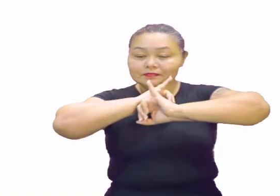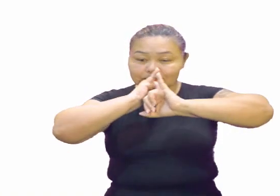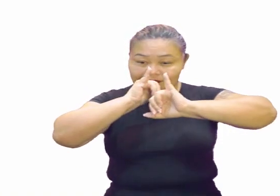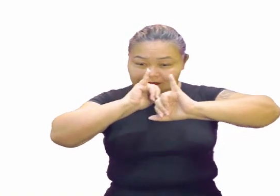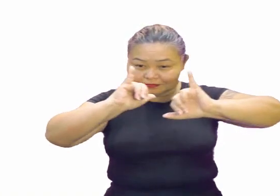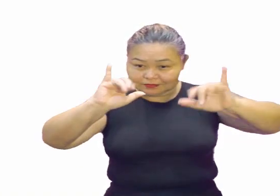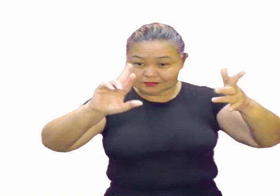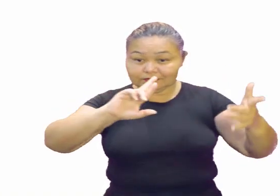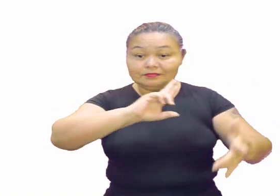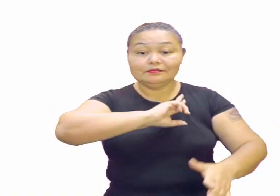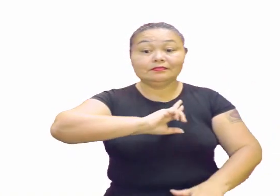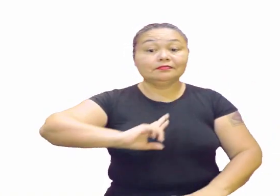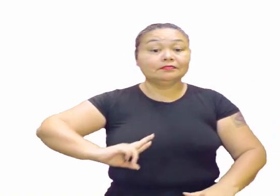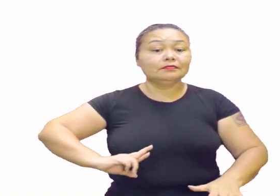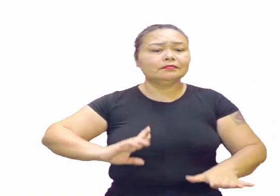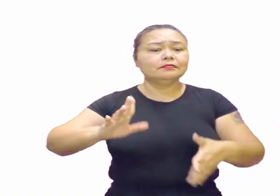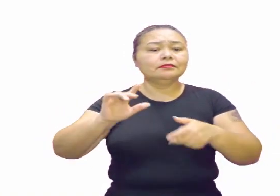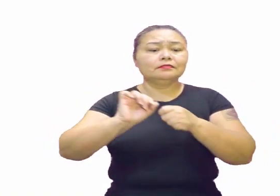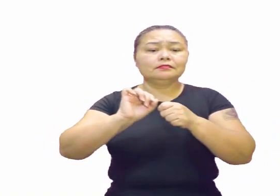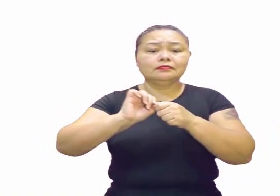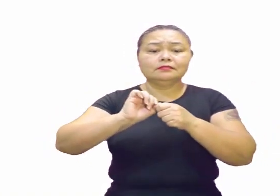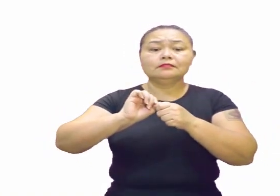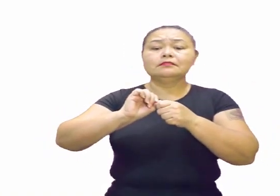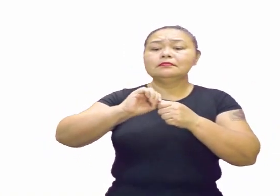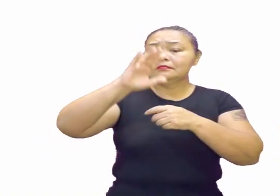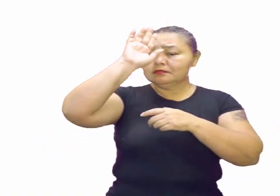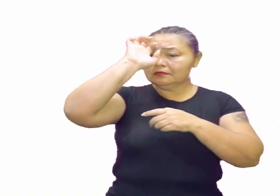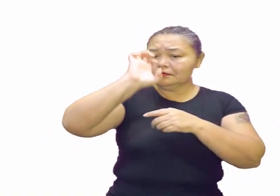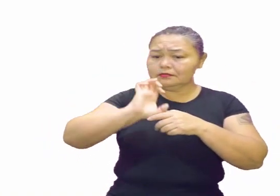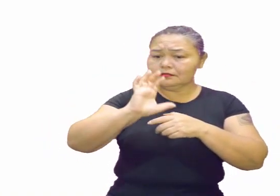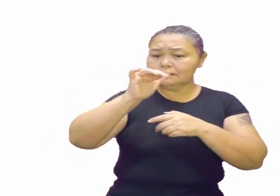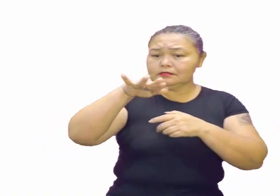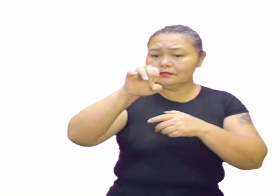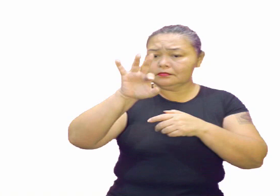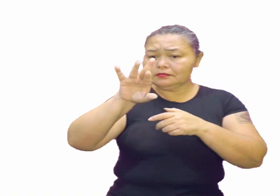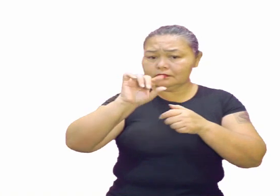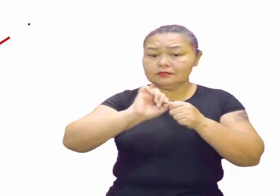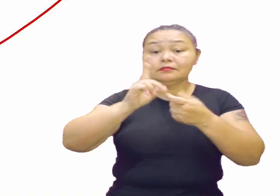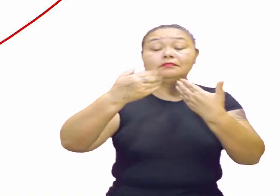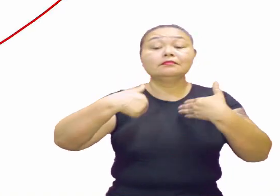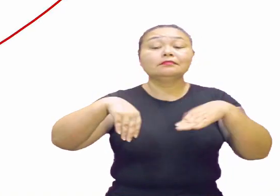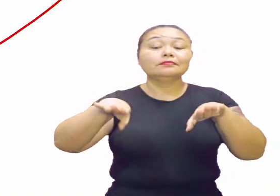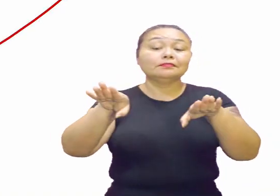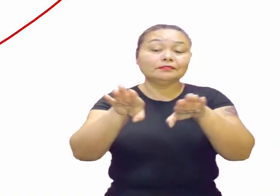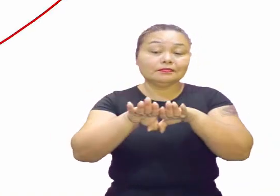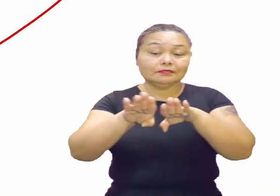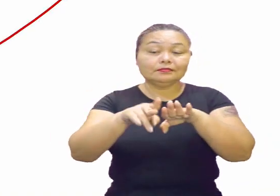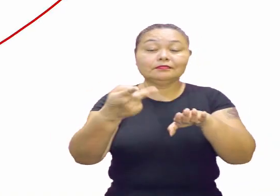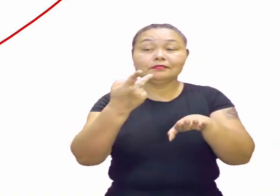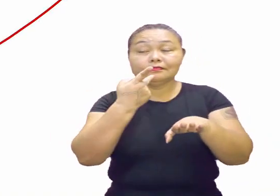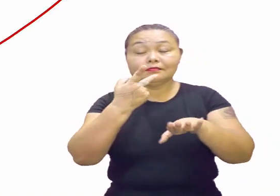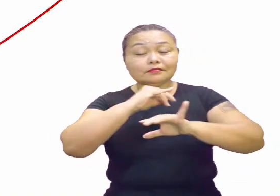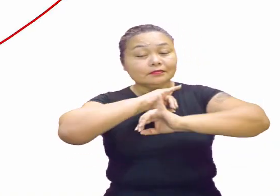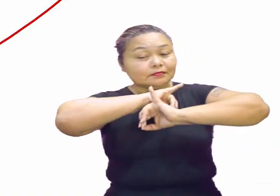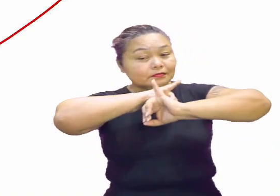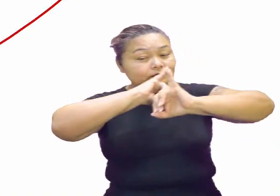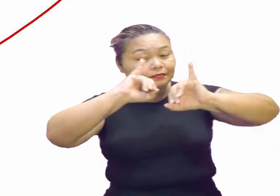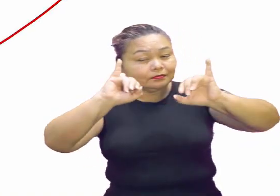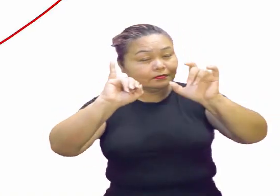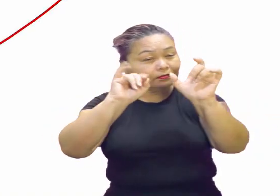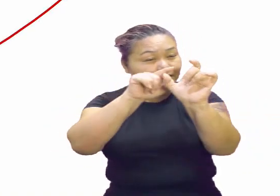república. A Confederação do Equador, em 1824, também se mencionou o